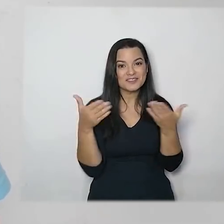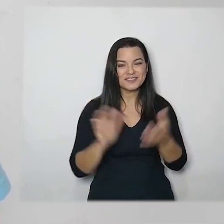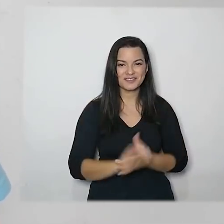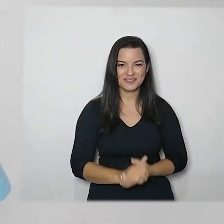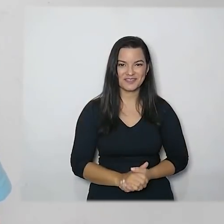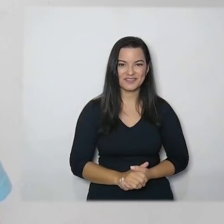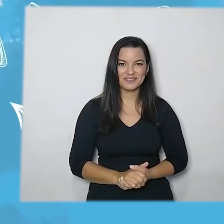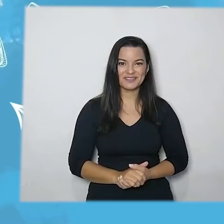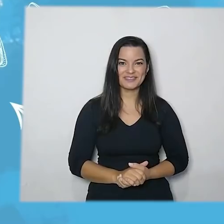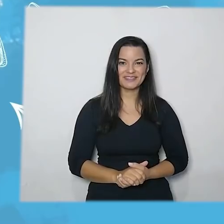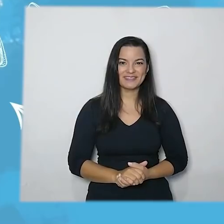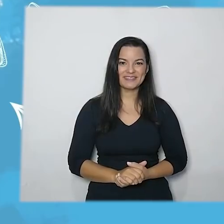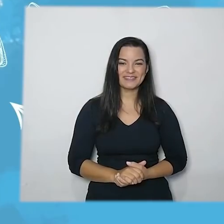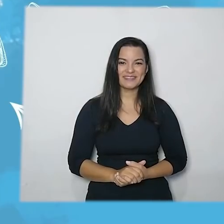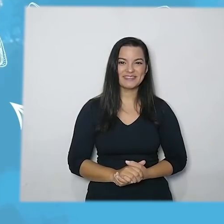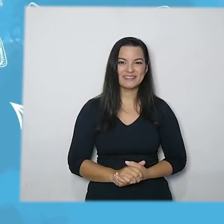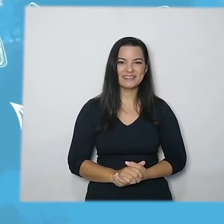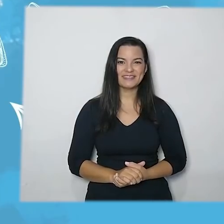de hoje.